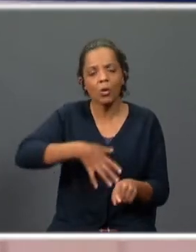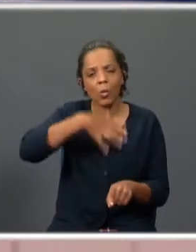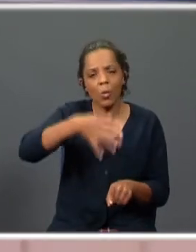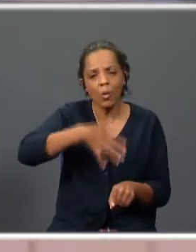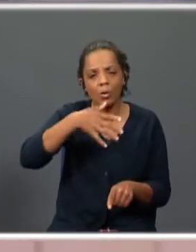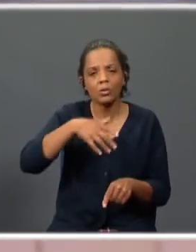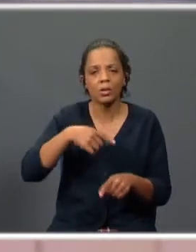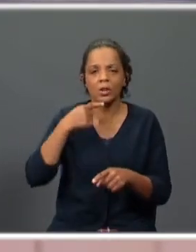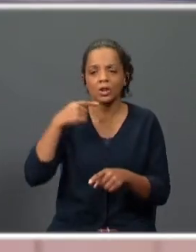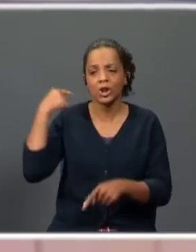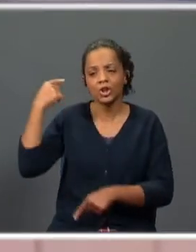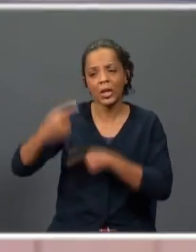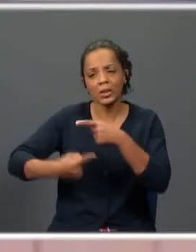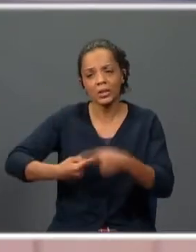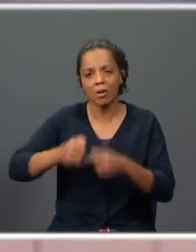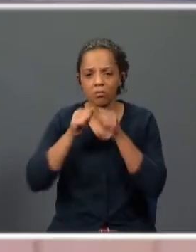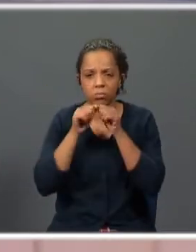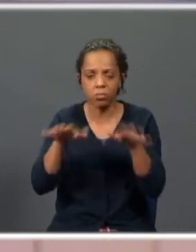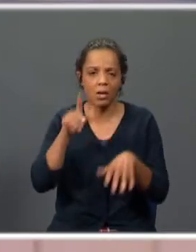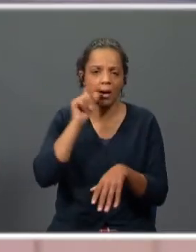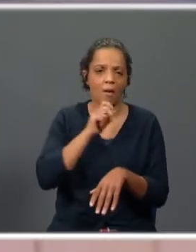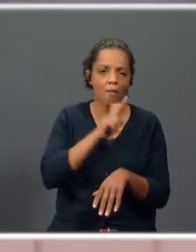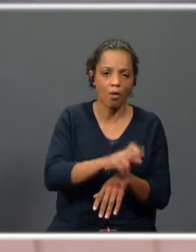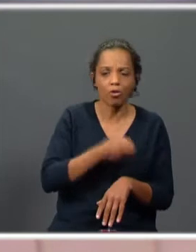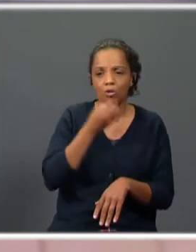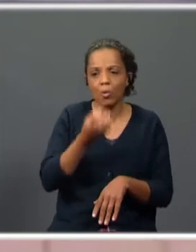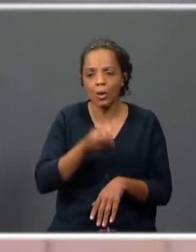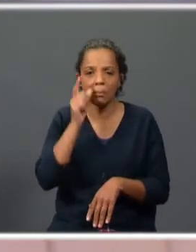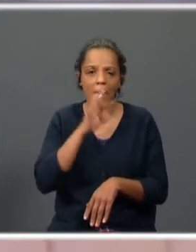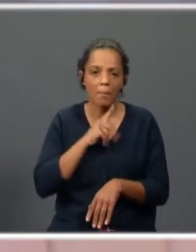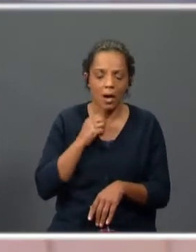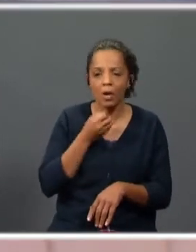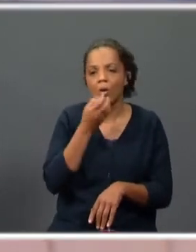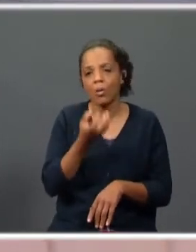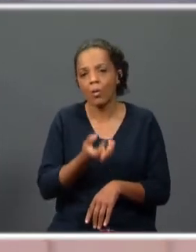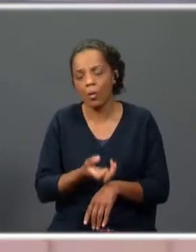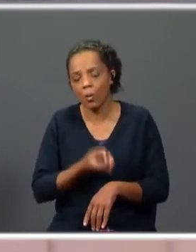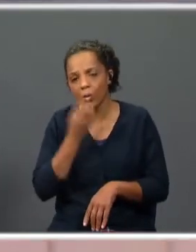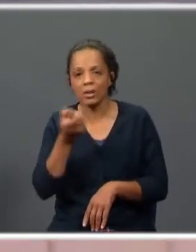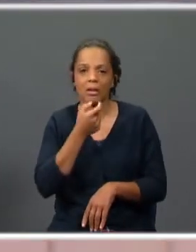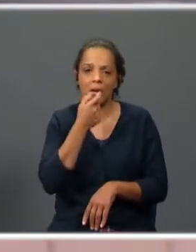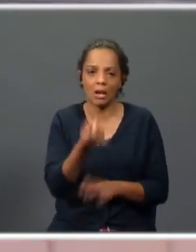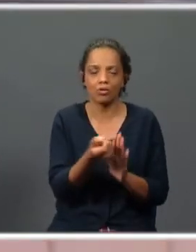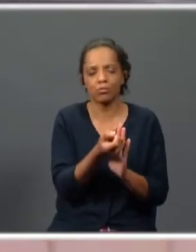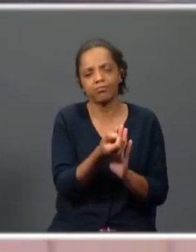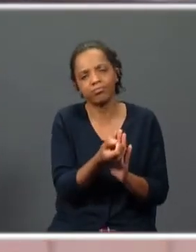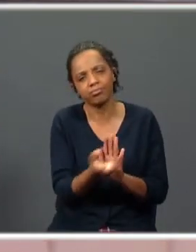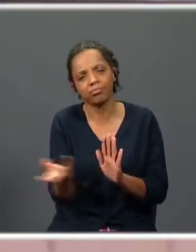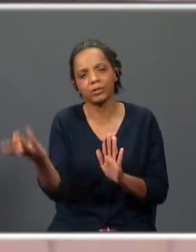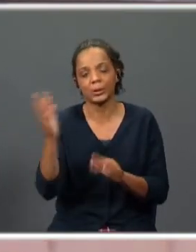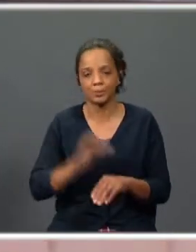de geração em geração, de avós para pais, para netos, etc. E vamos